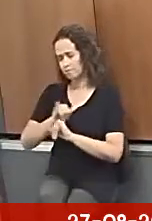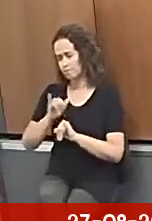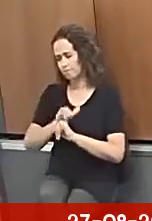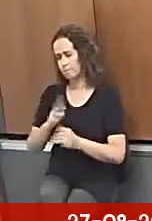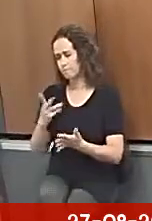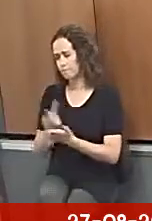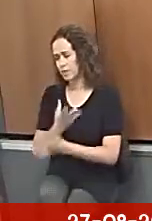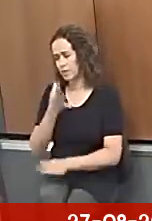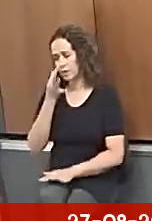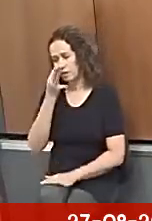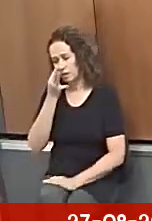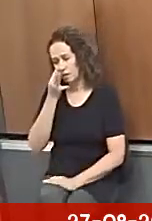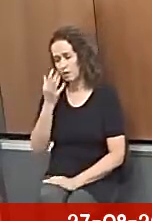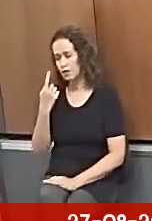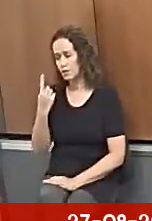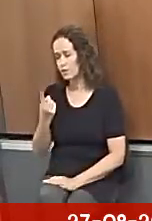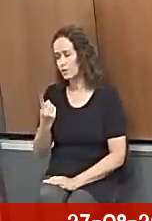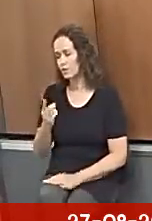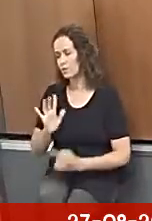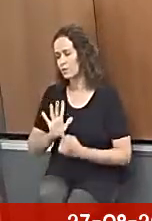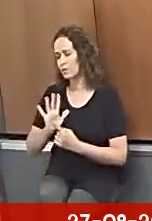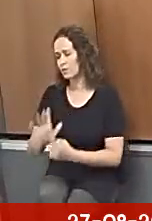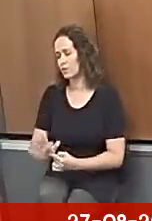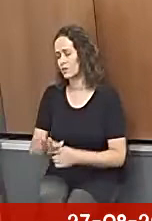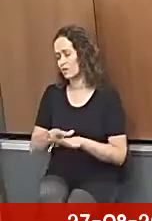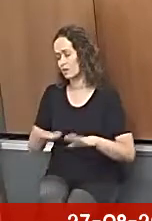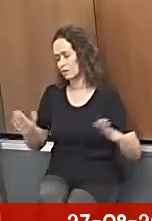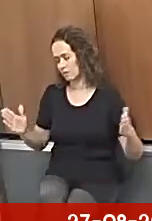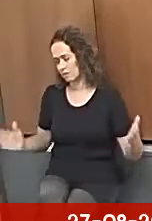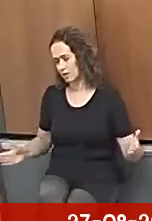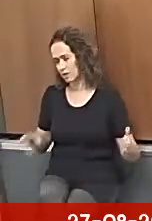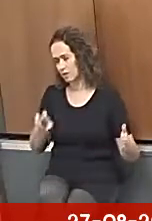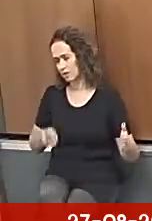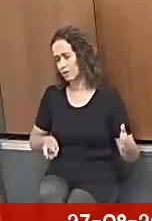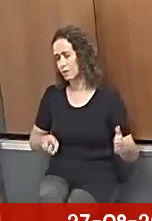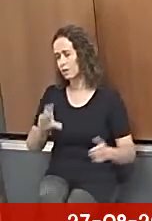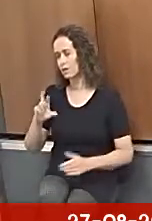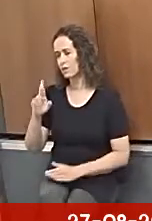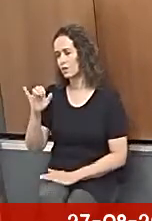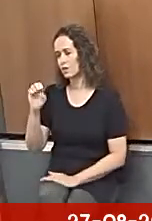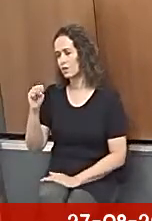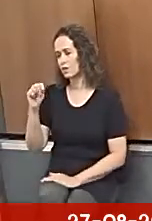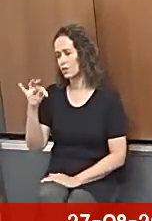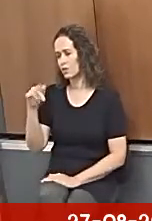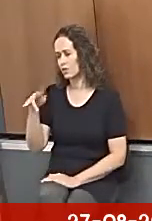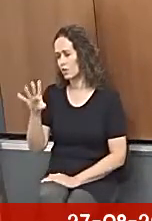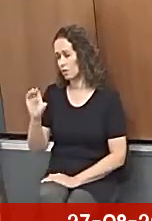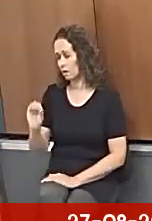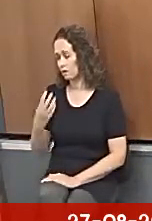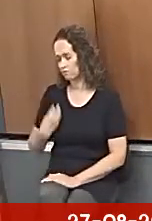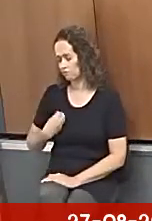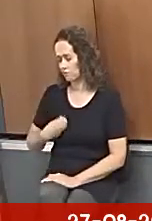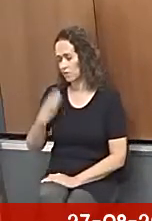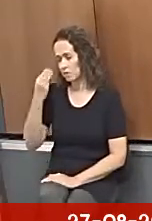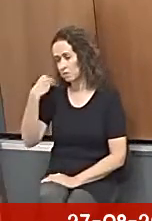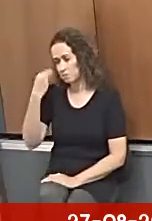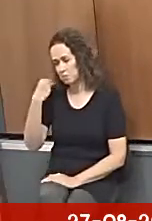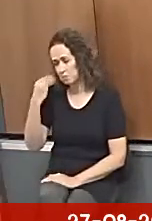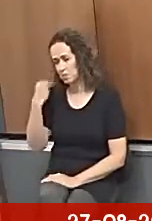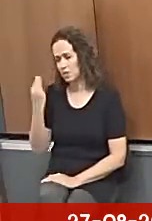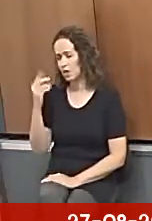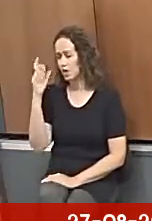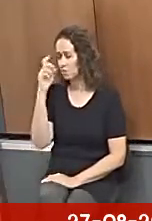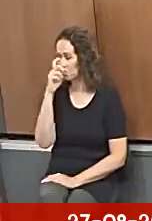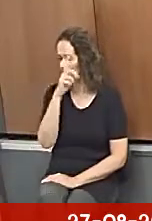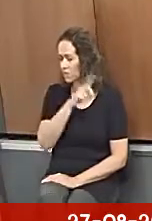tac um deles que será chamado à mesa agora é que o cristiano viveu um momento delicado também indo ao estádio